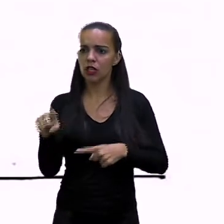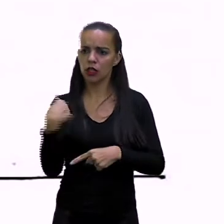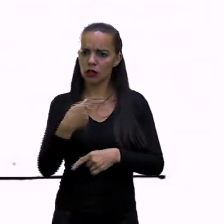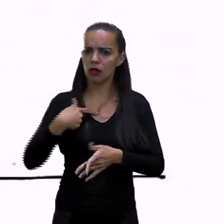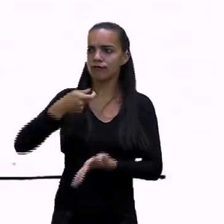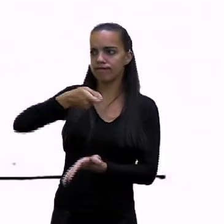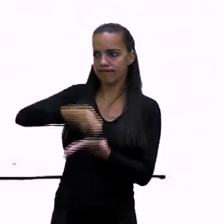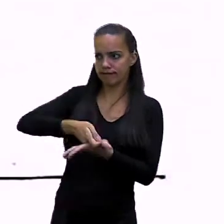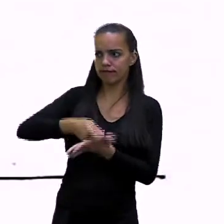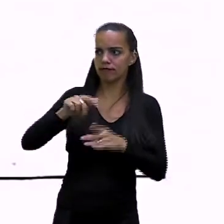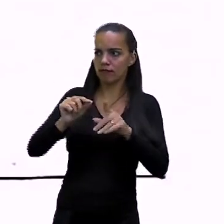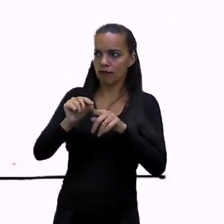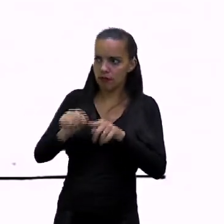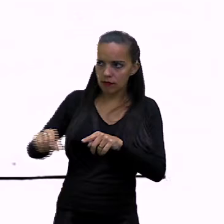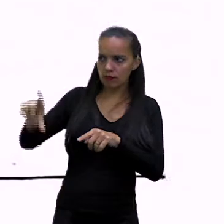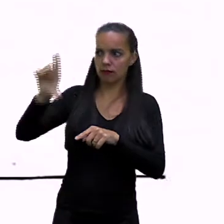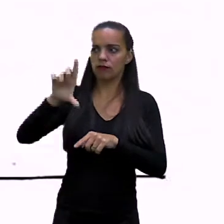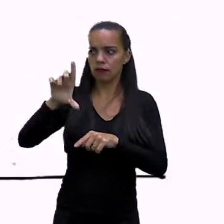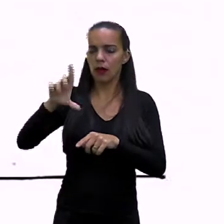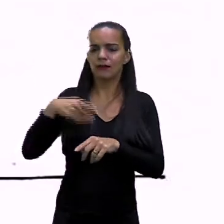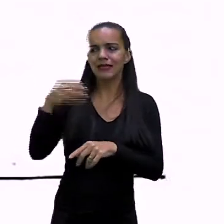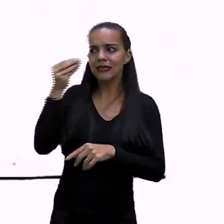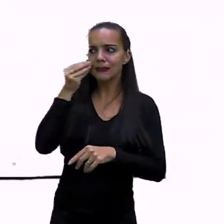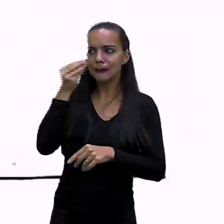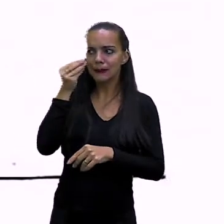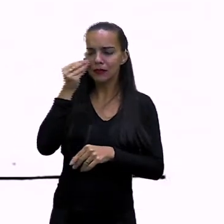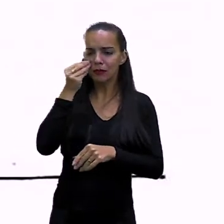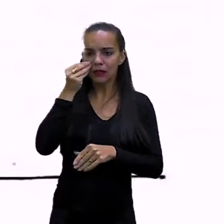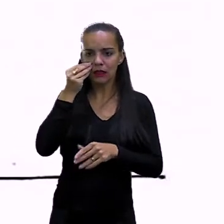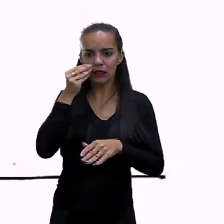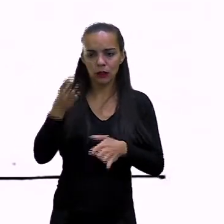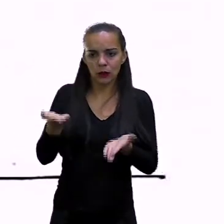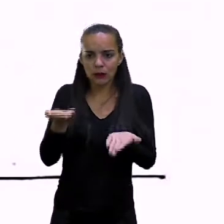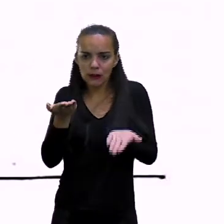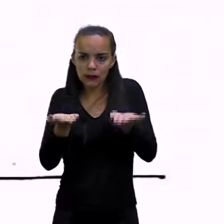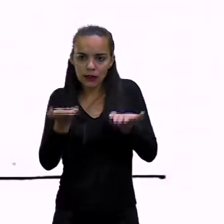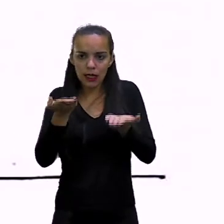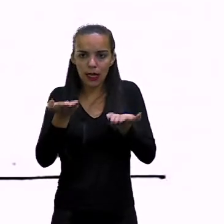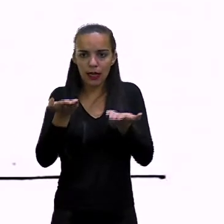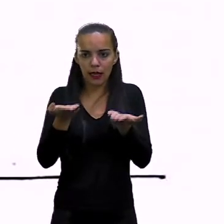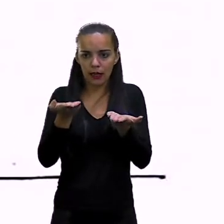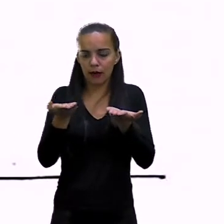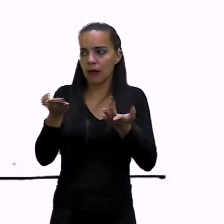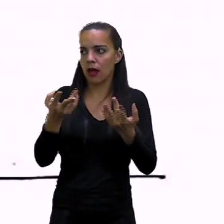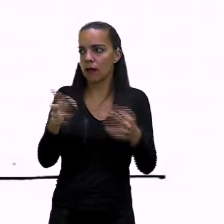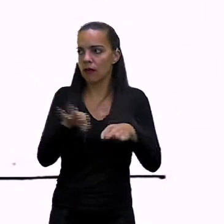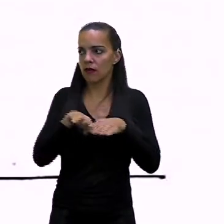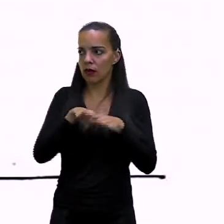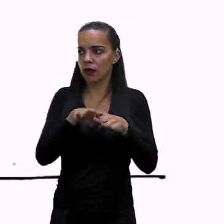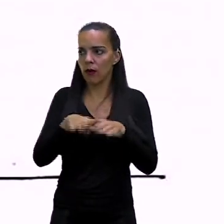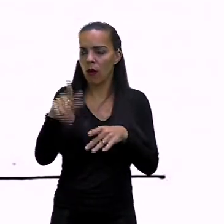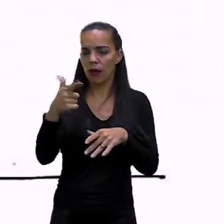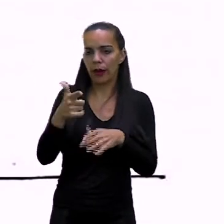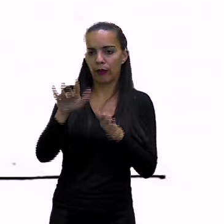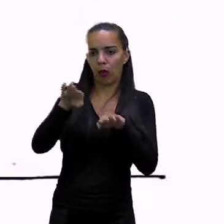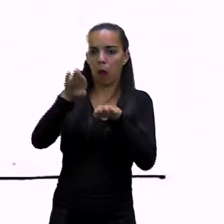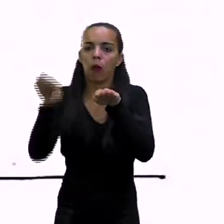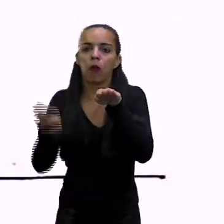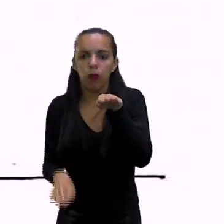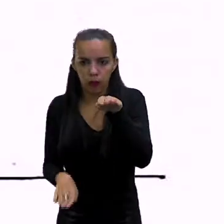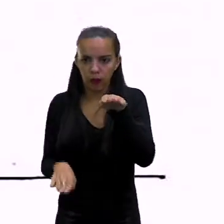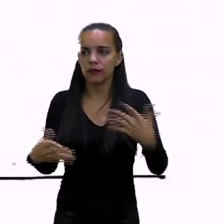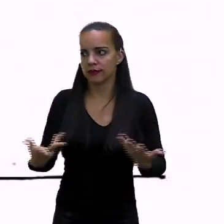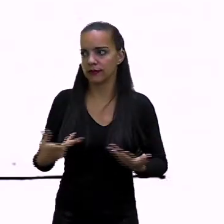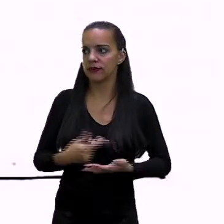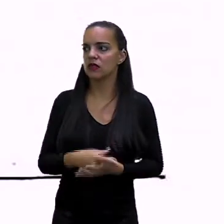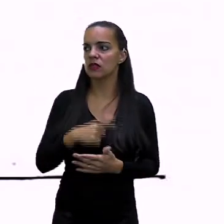pagar mais para tentar equilibrar essas balanças, tanto nos impostos quanto nos preços dos produtos.